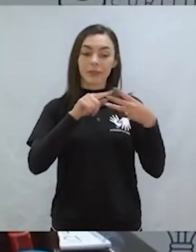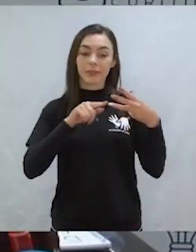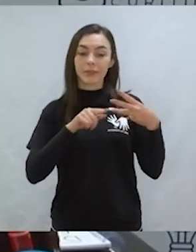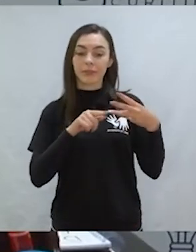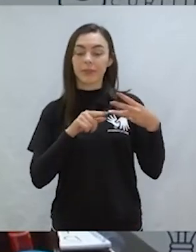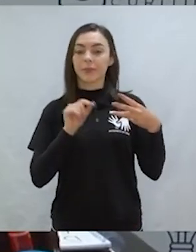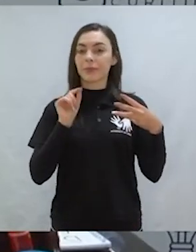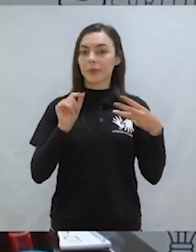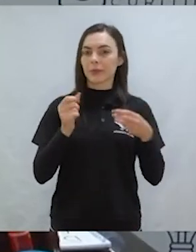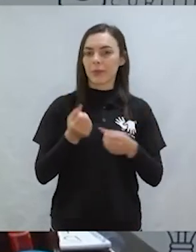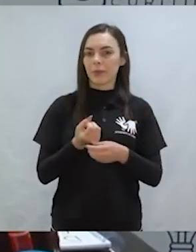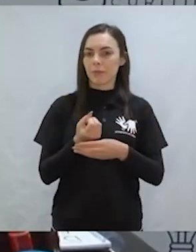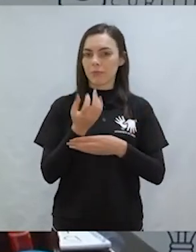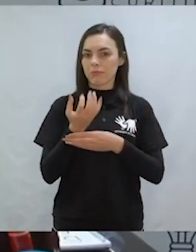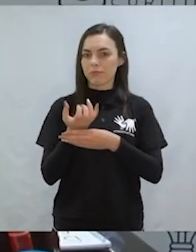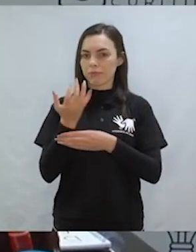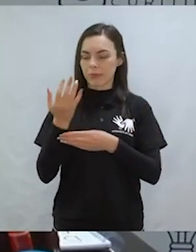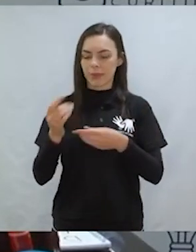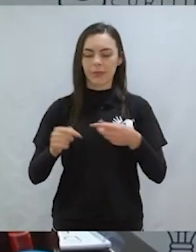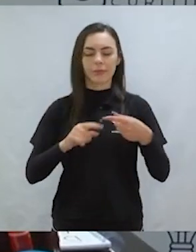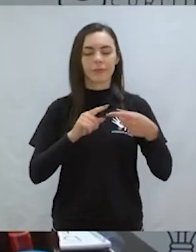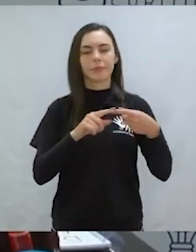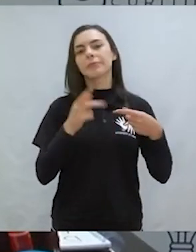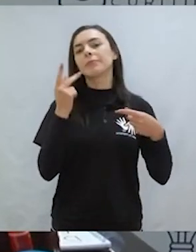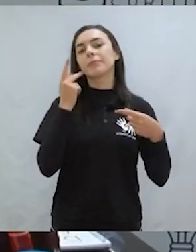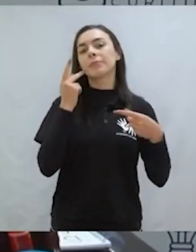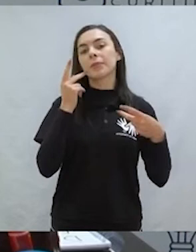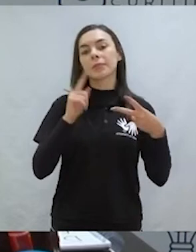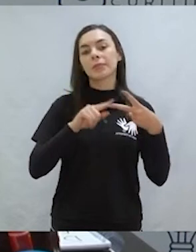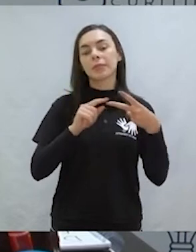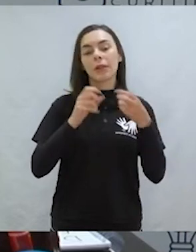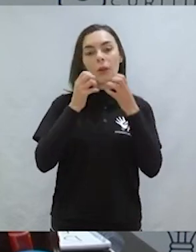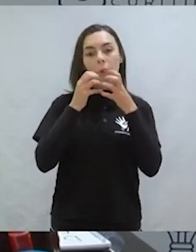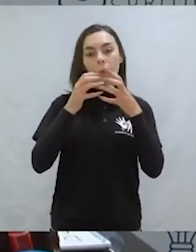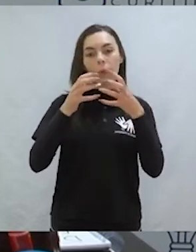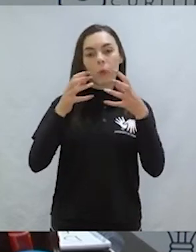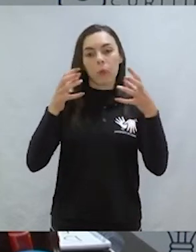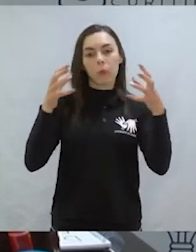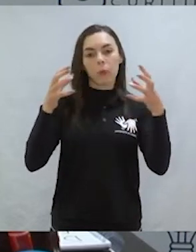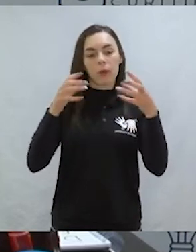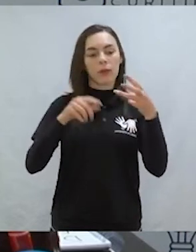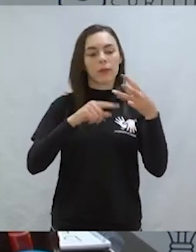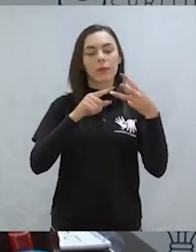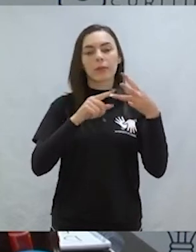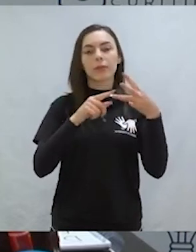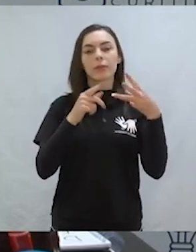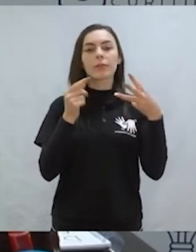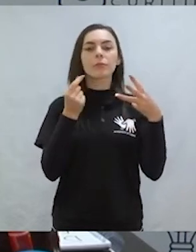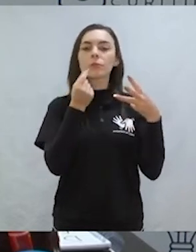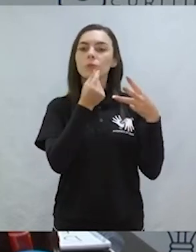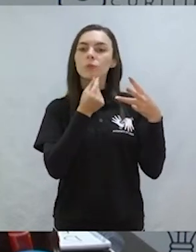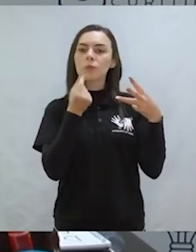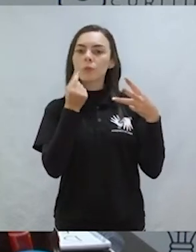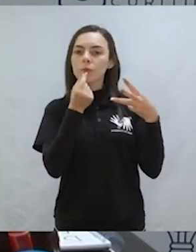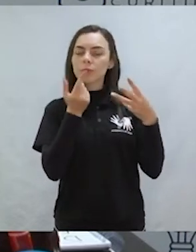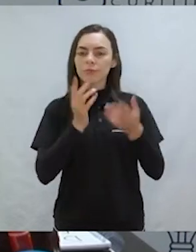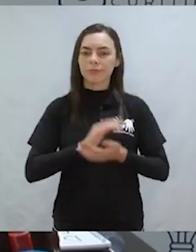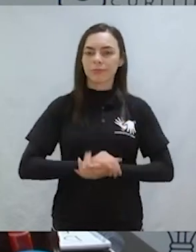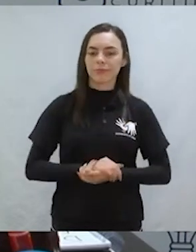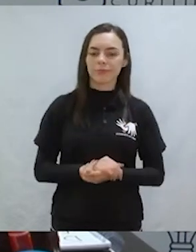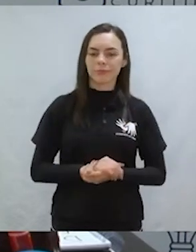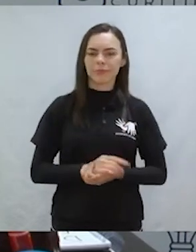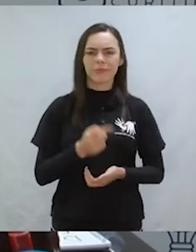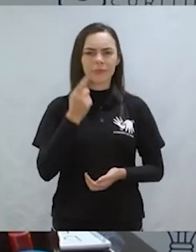temos baleia, bala, balão e batom. Vamos ver